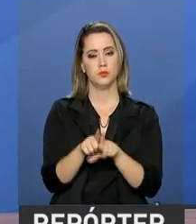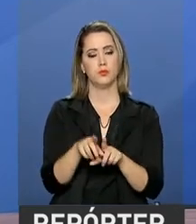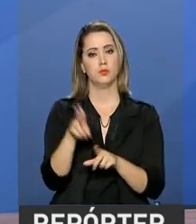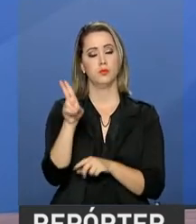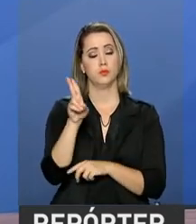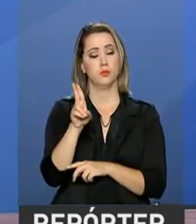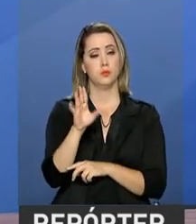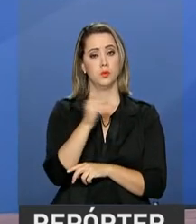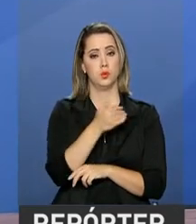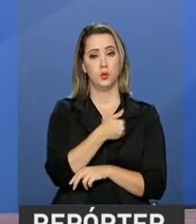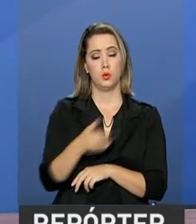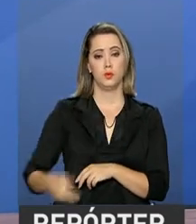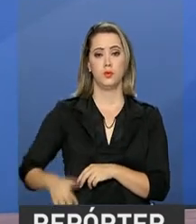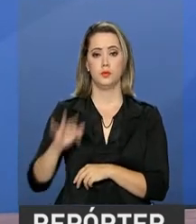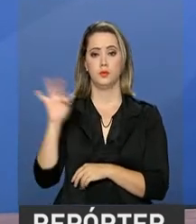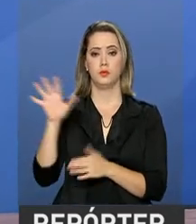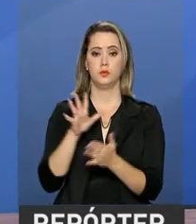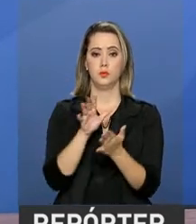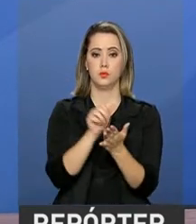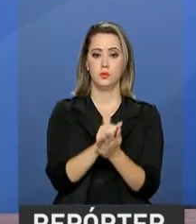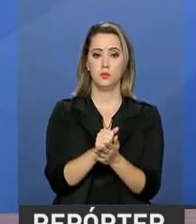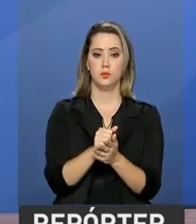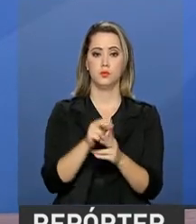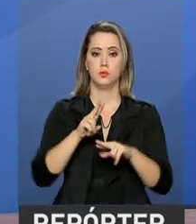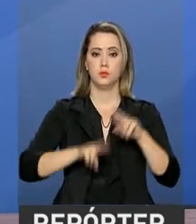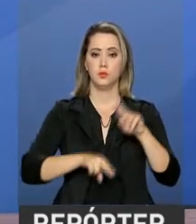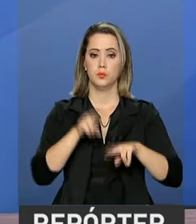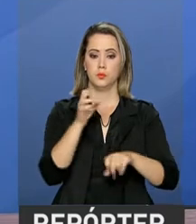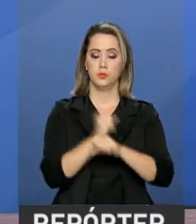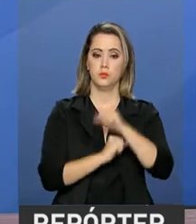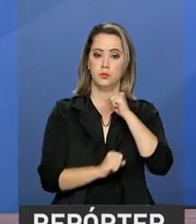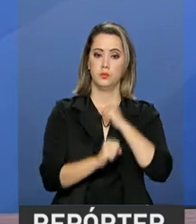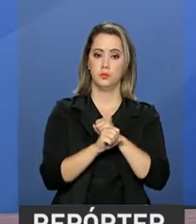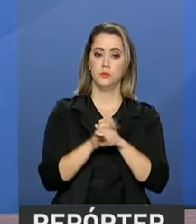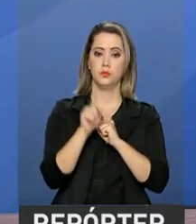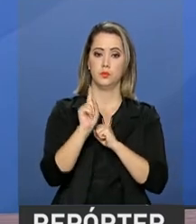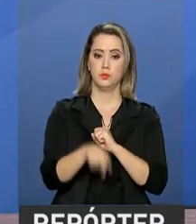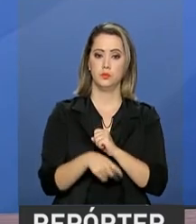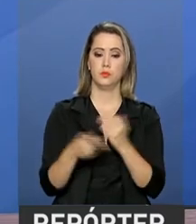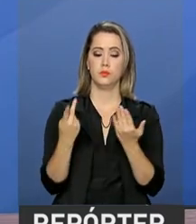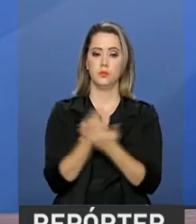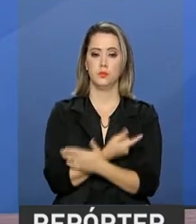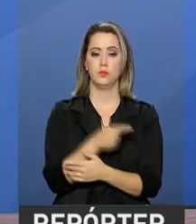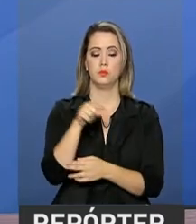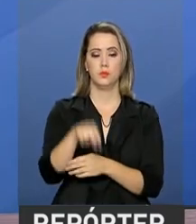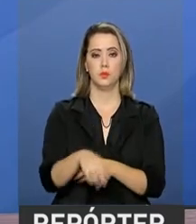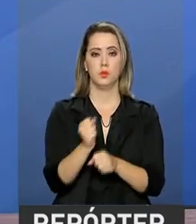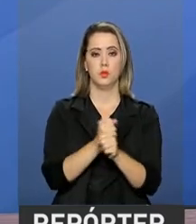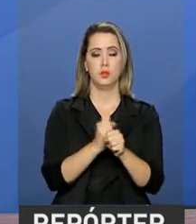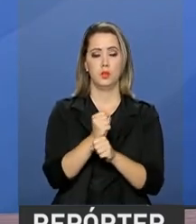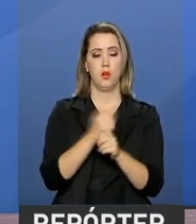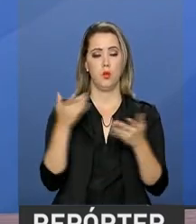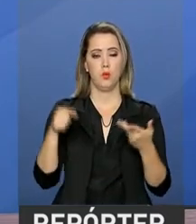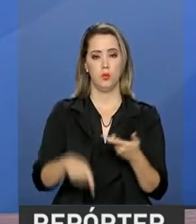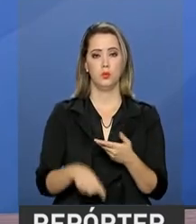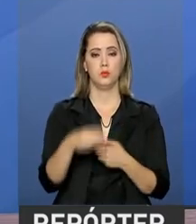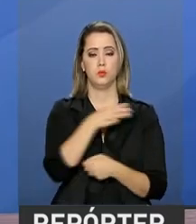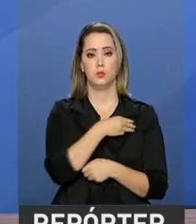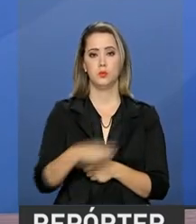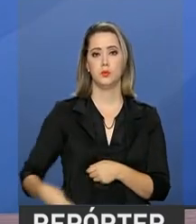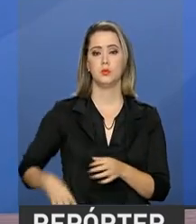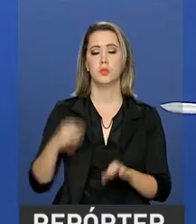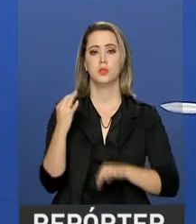da união quando assumiu aquela pasta em junho do ano passado será tomada agora no ministério da justiça e segurança